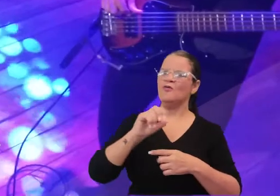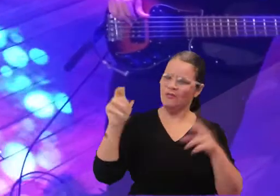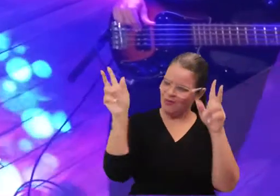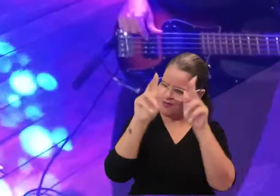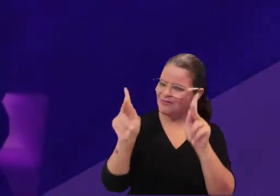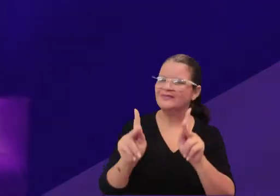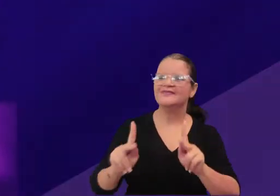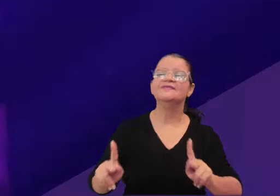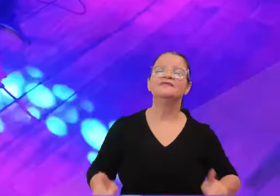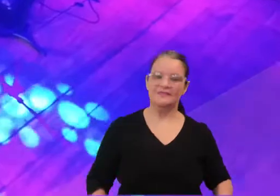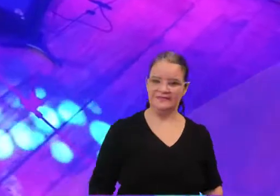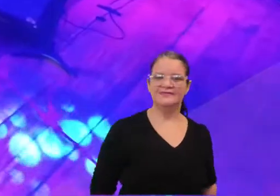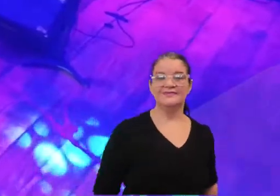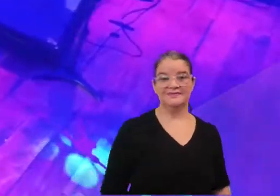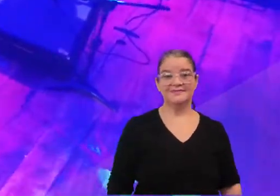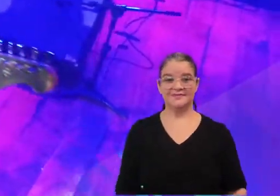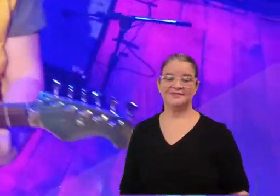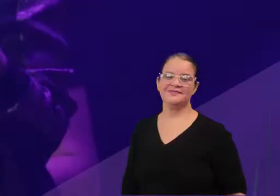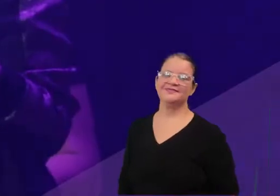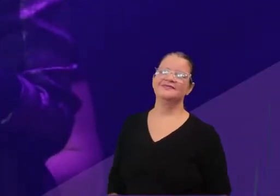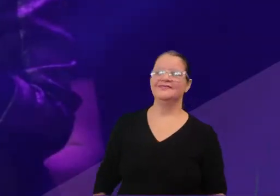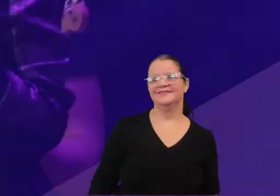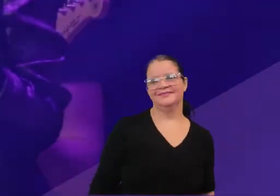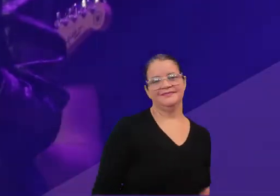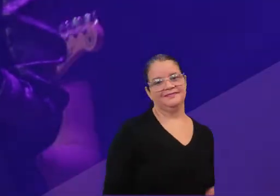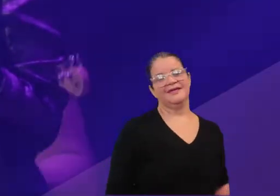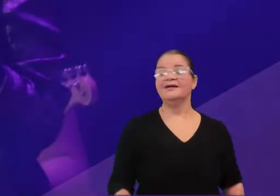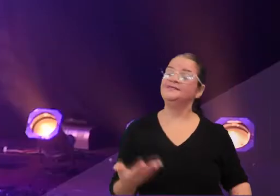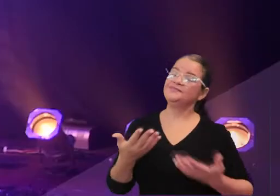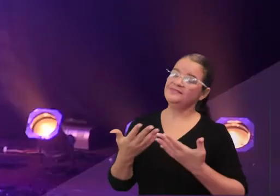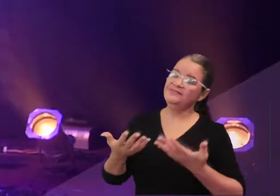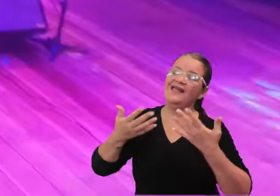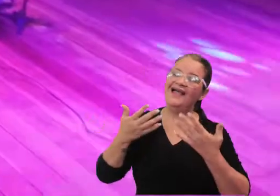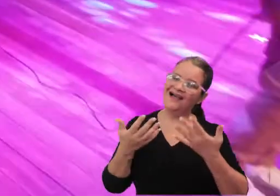embora e pro seu desespero eu vou em paz.